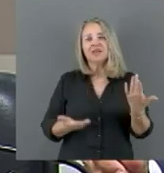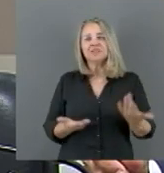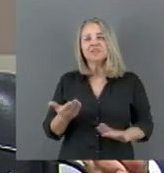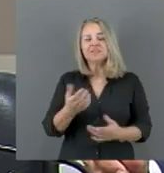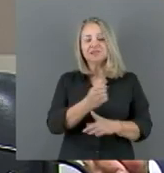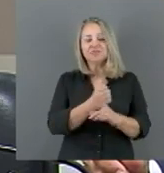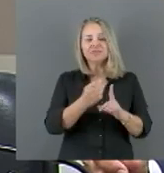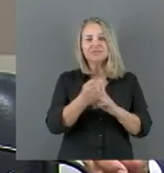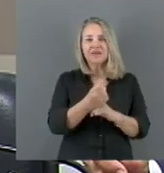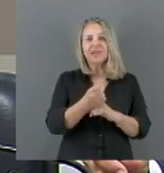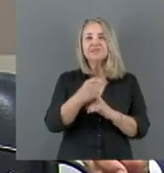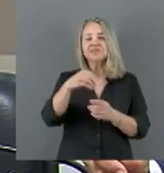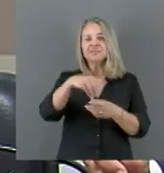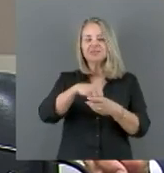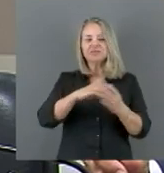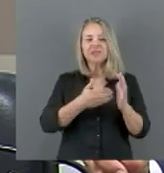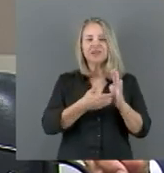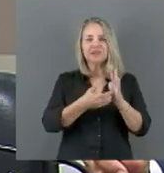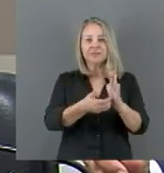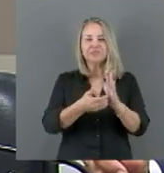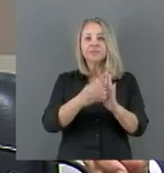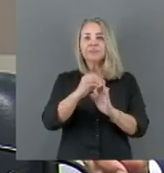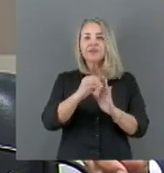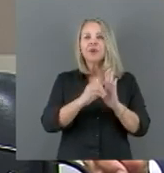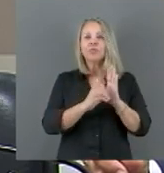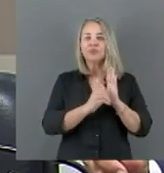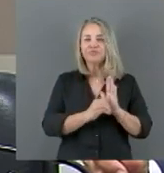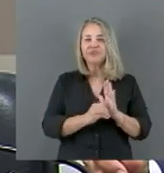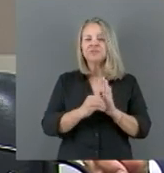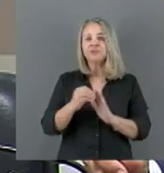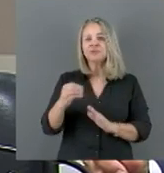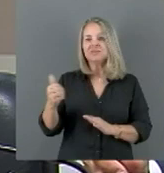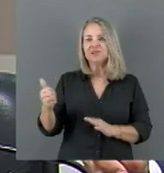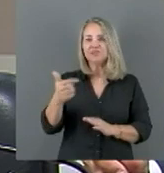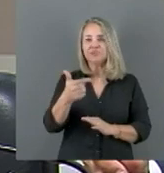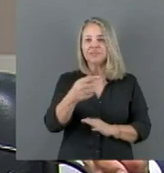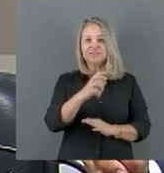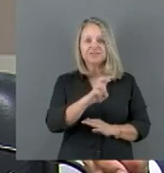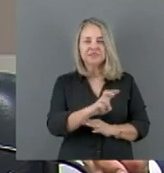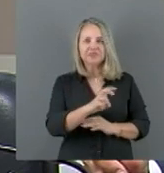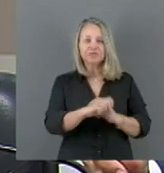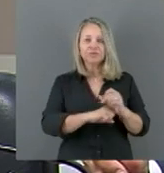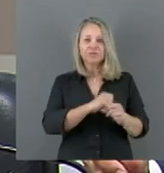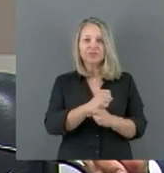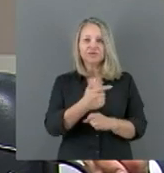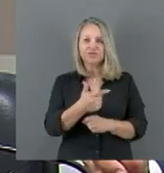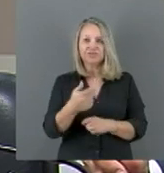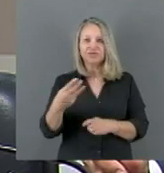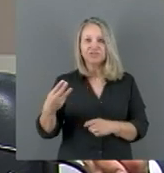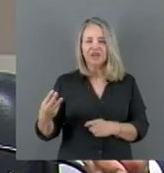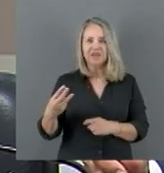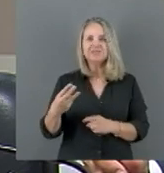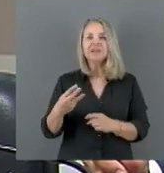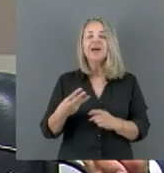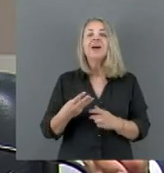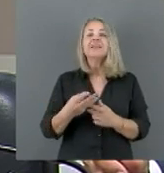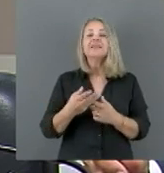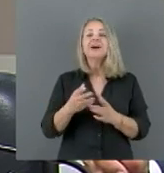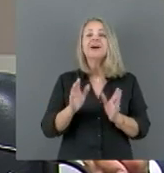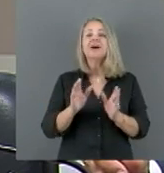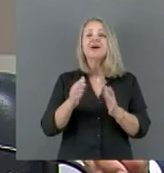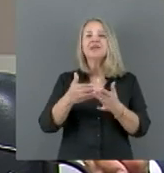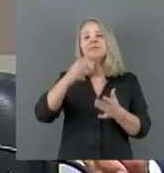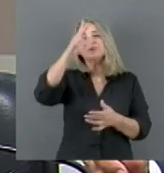Deputados. Cópia do ofício número 125 de 2023 da Câmara Municipal